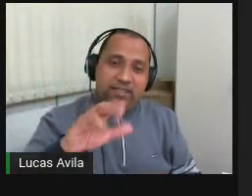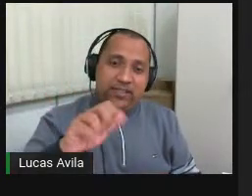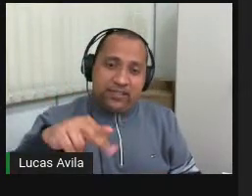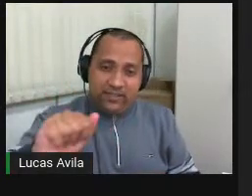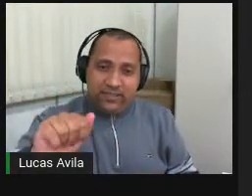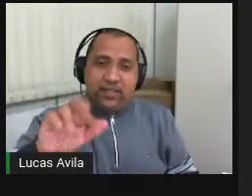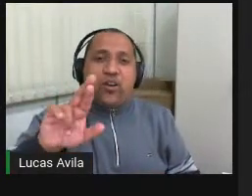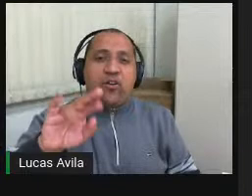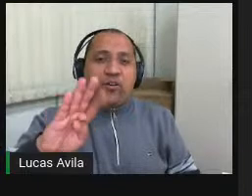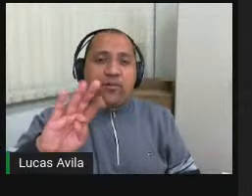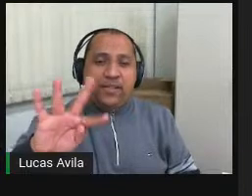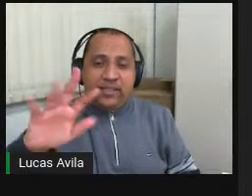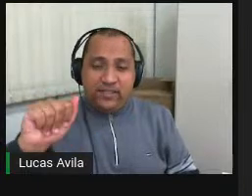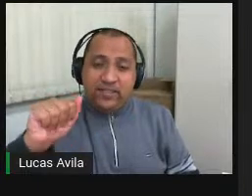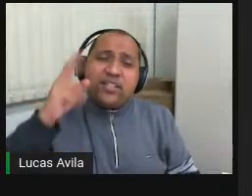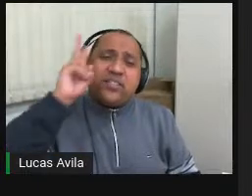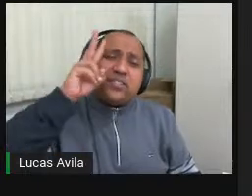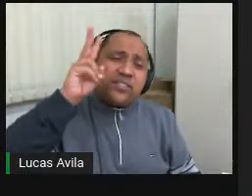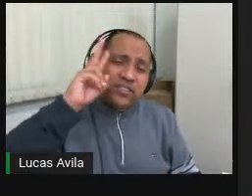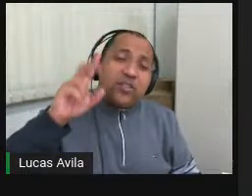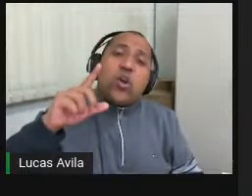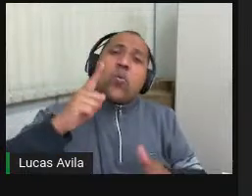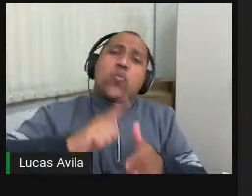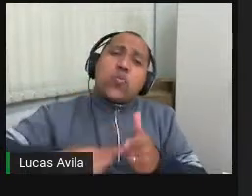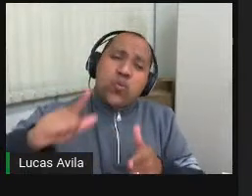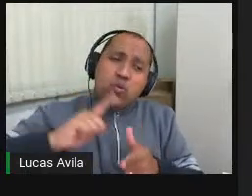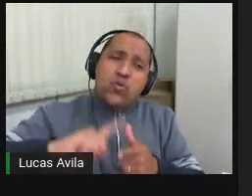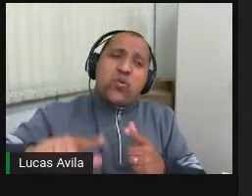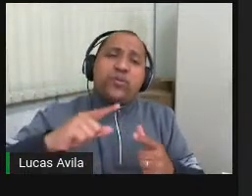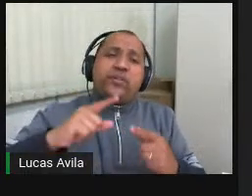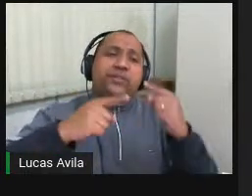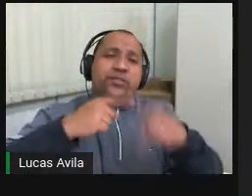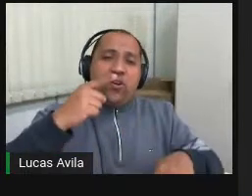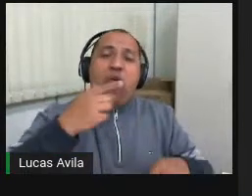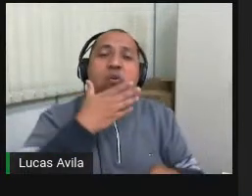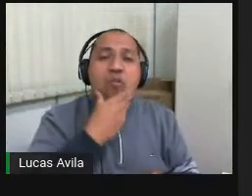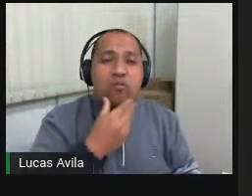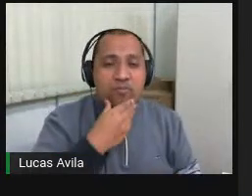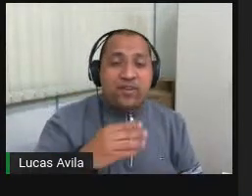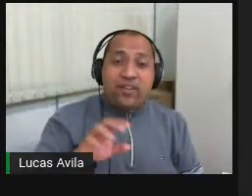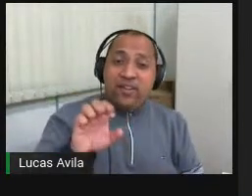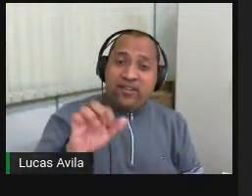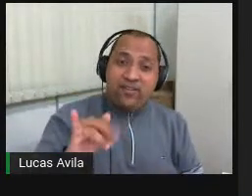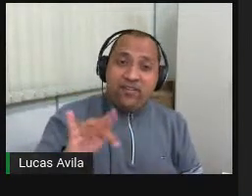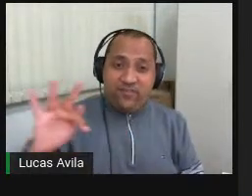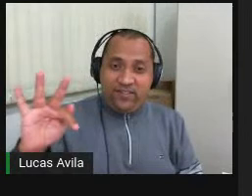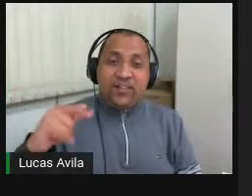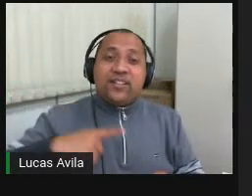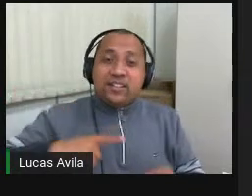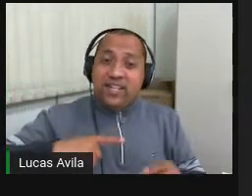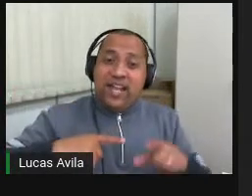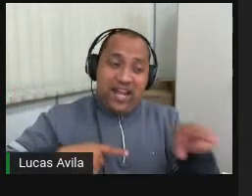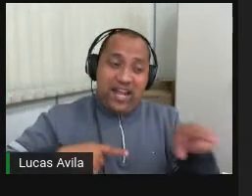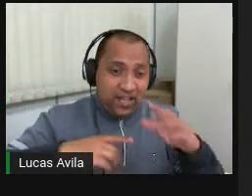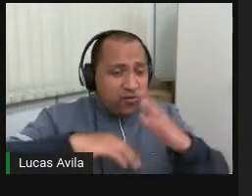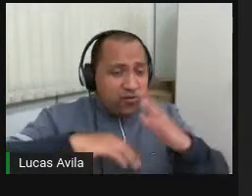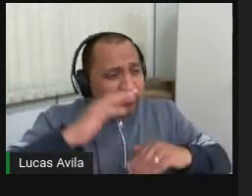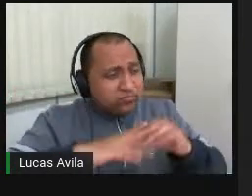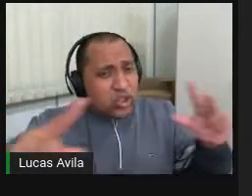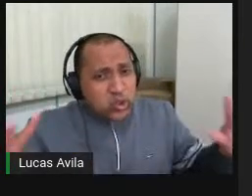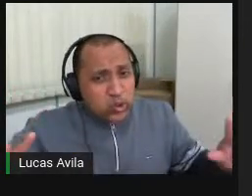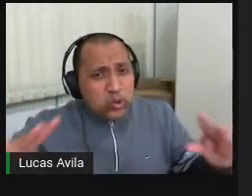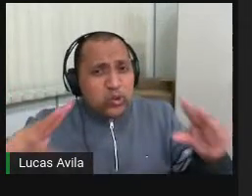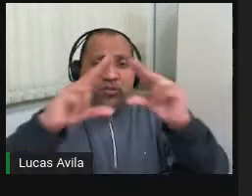dos grandes problemas de comunicação que Gustavo Eiffel teve na construção da torre. Foram centenas,